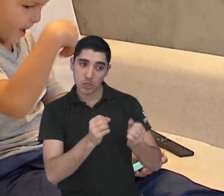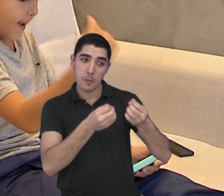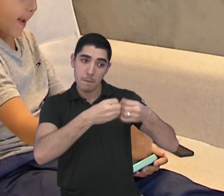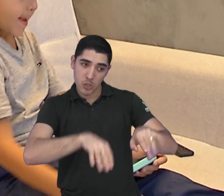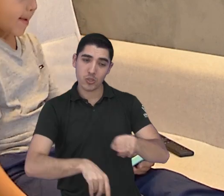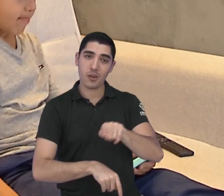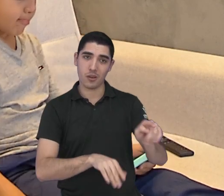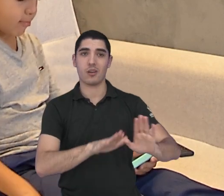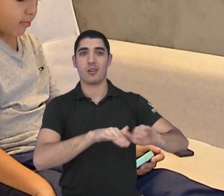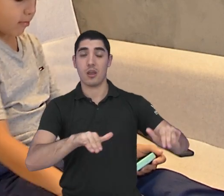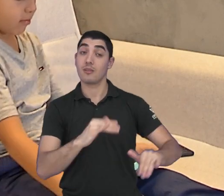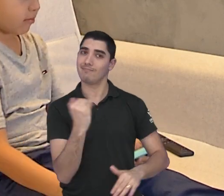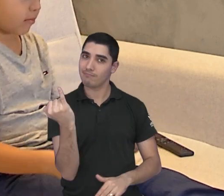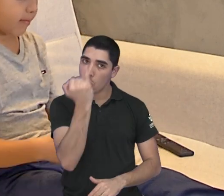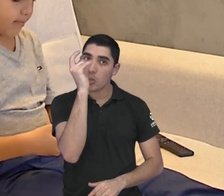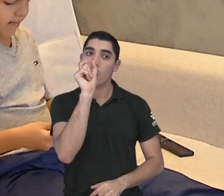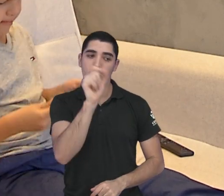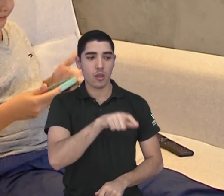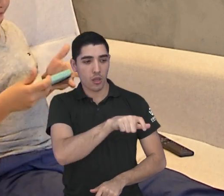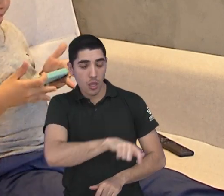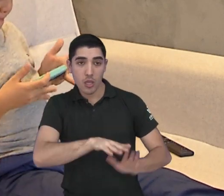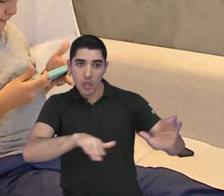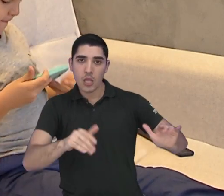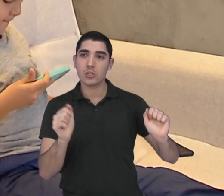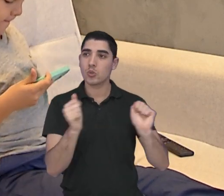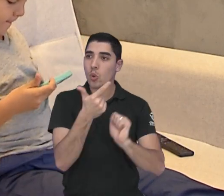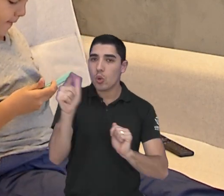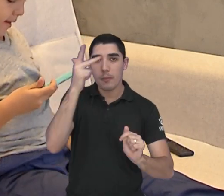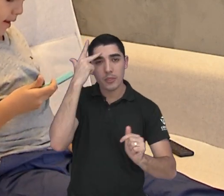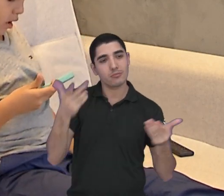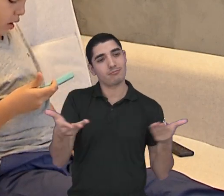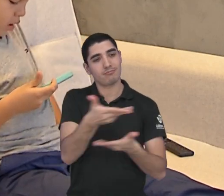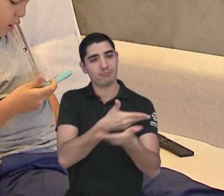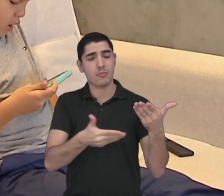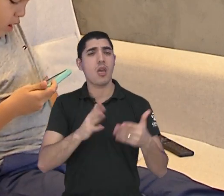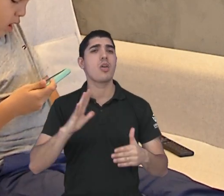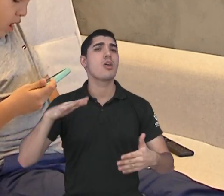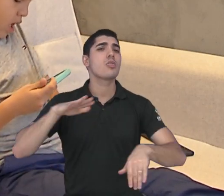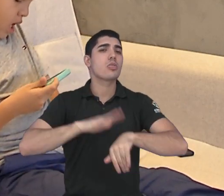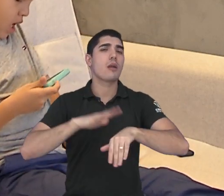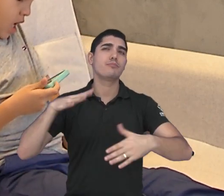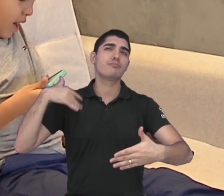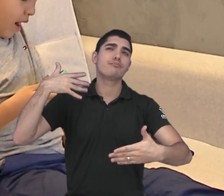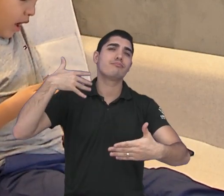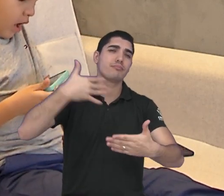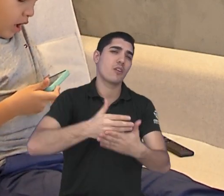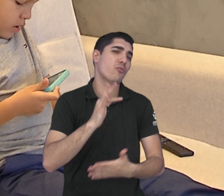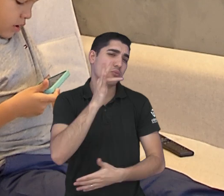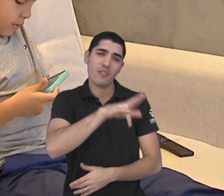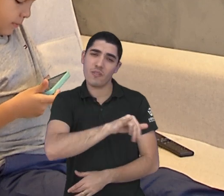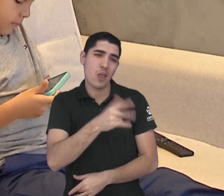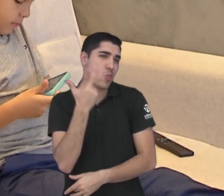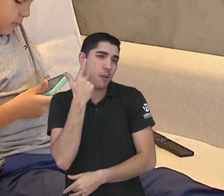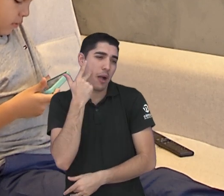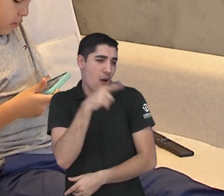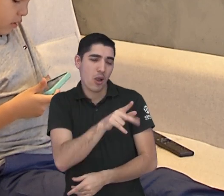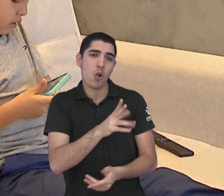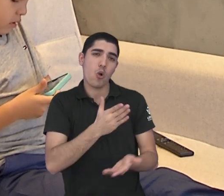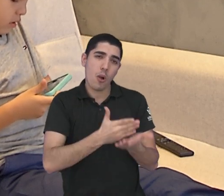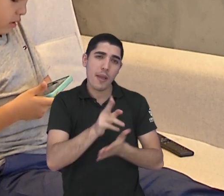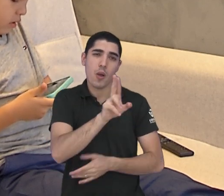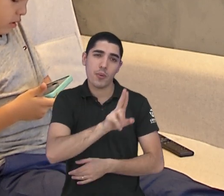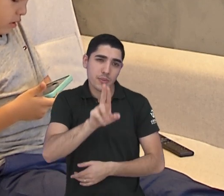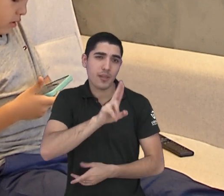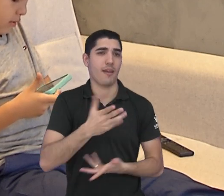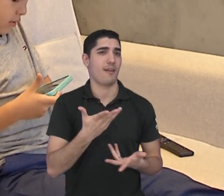acaba fazendo mal para a criança. É muito importante a interação com as pessoas, né? Eu acho que com o tempo acaba virando uma consequência. Talvez